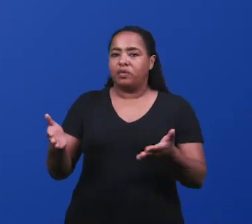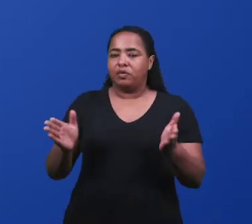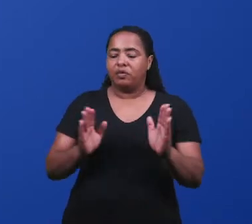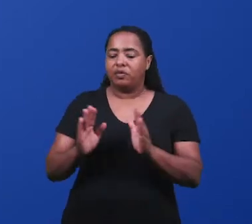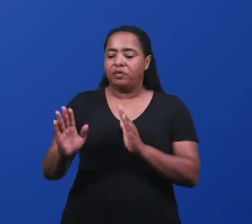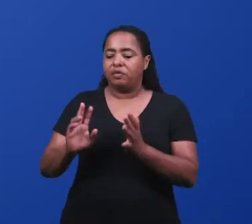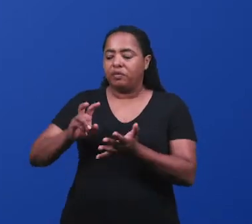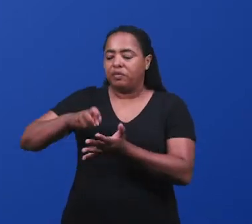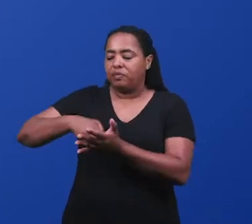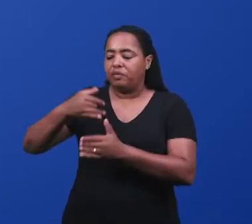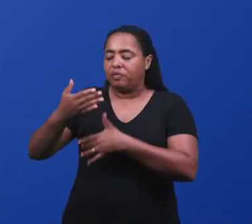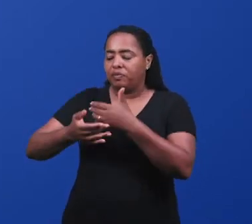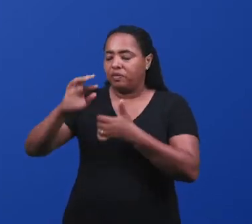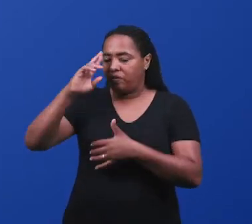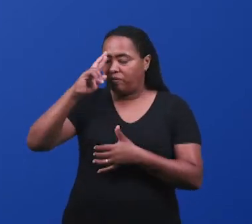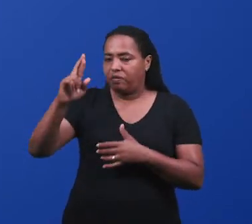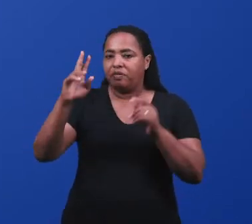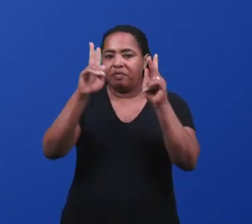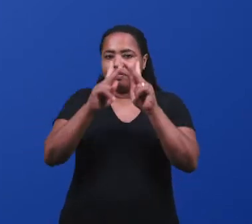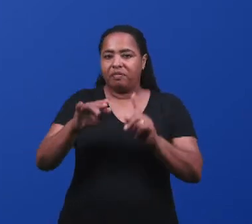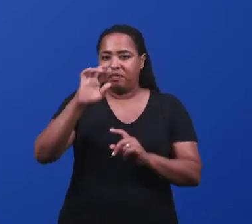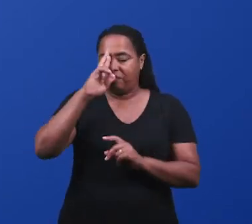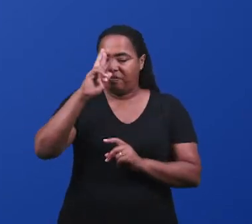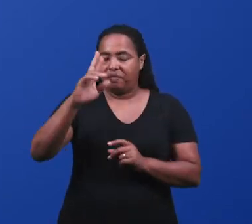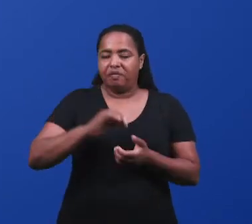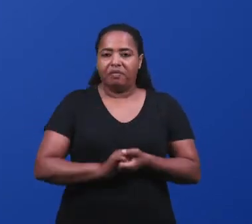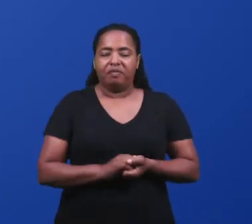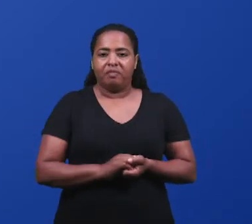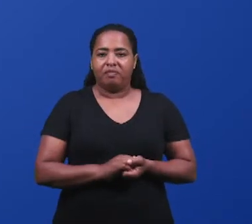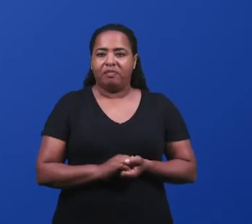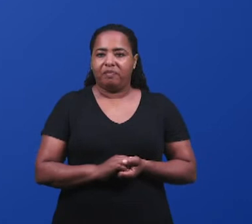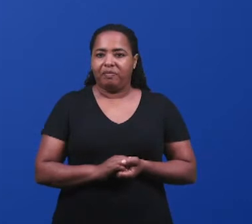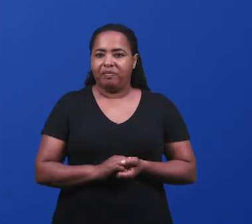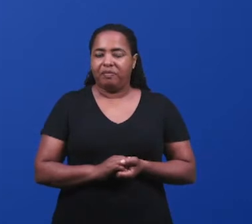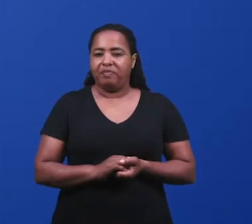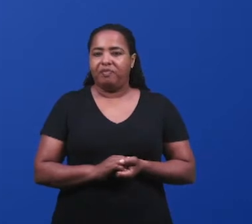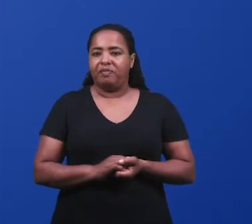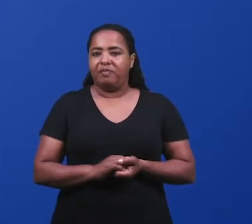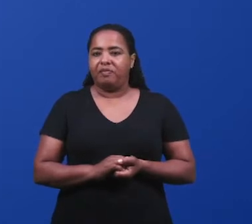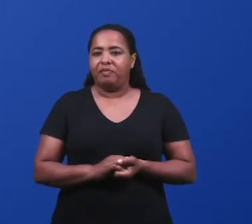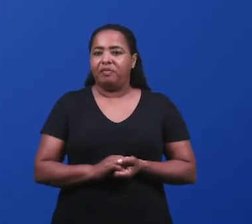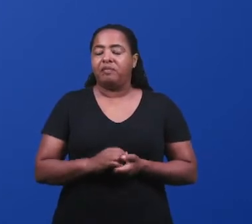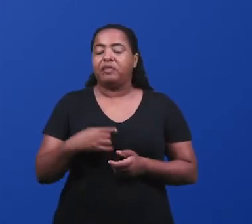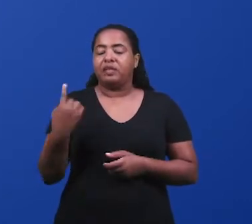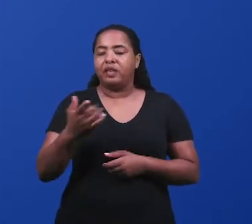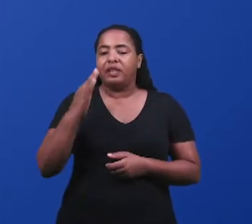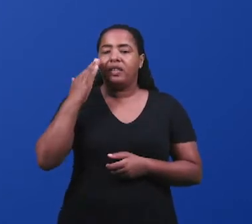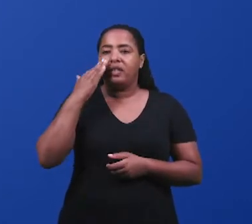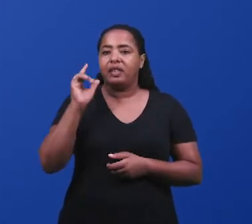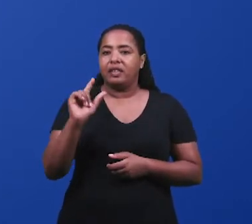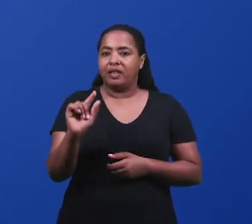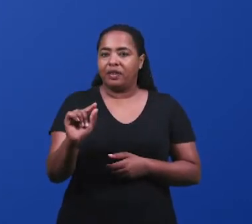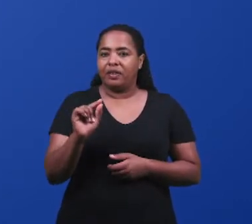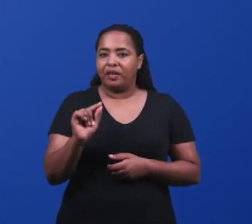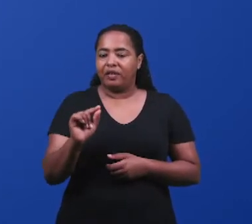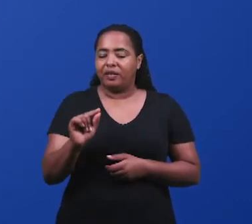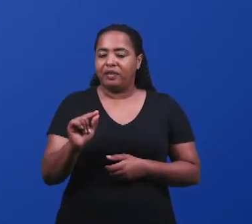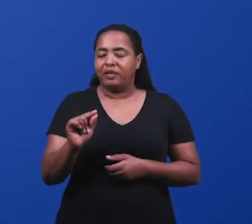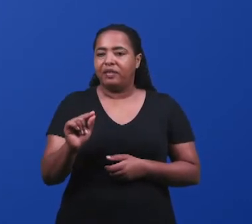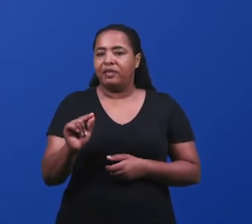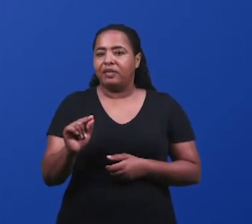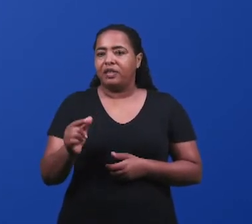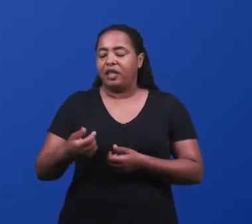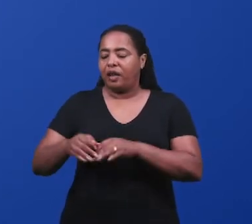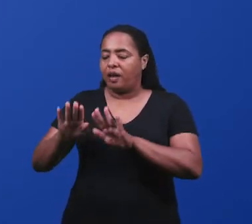este momento aos pés do Senhor Jesus. A paz do Senhor. A aplicação que podemos entender é que